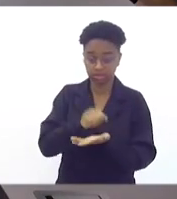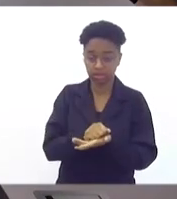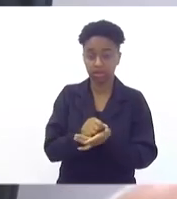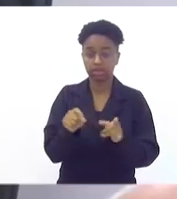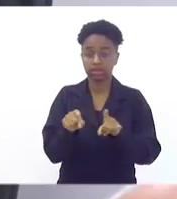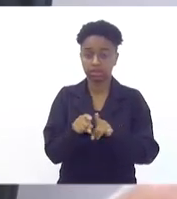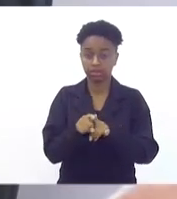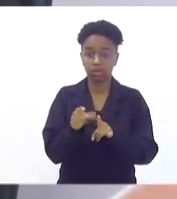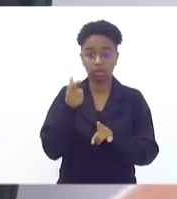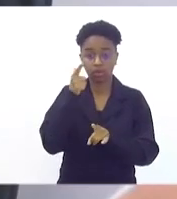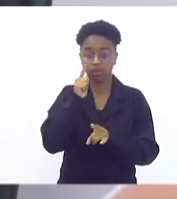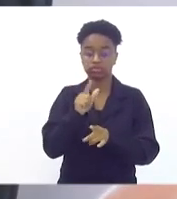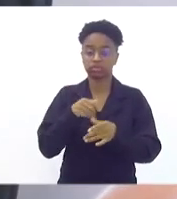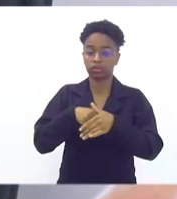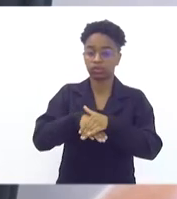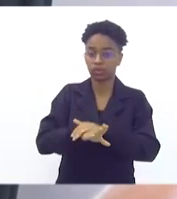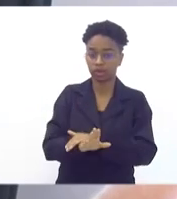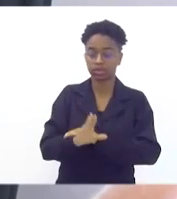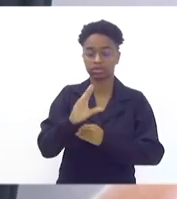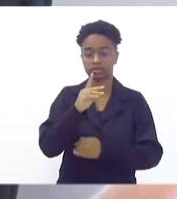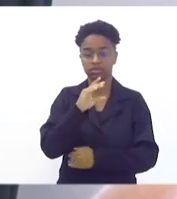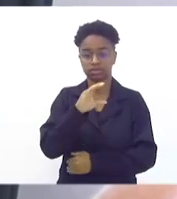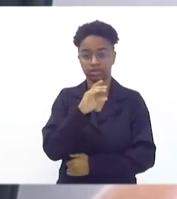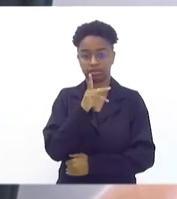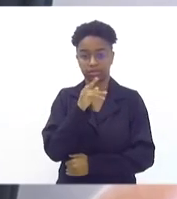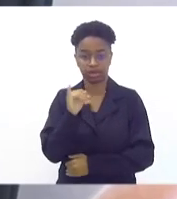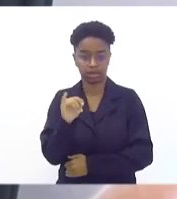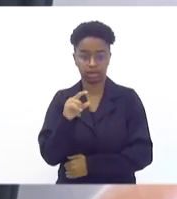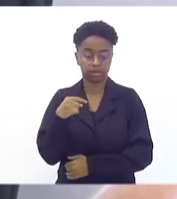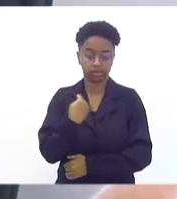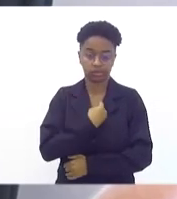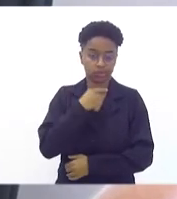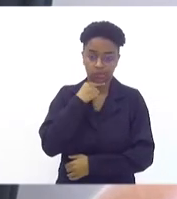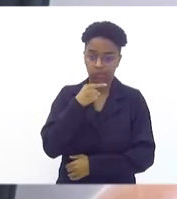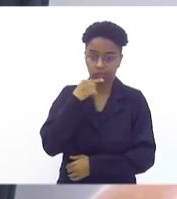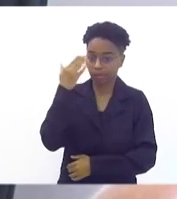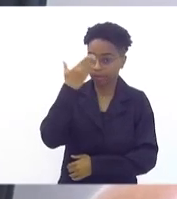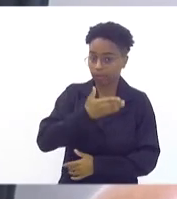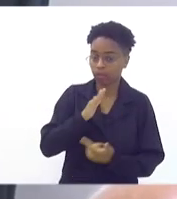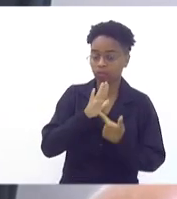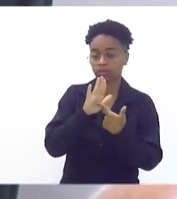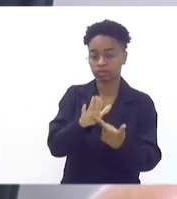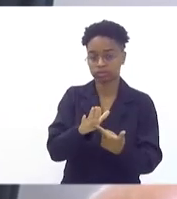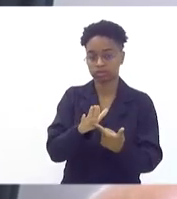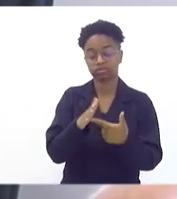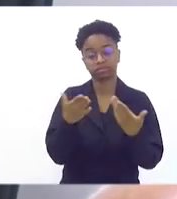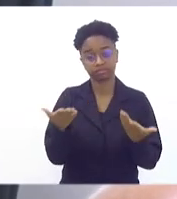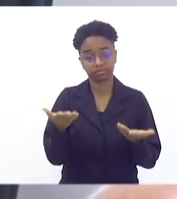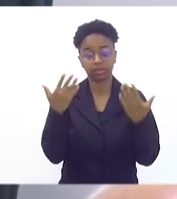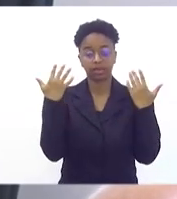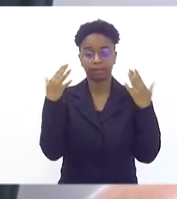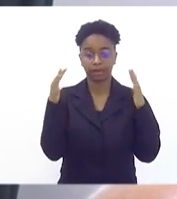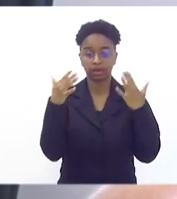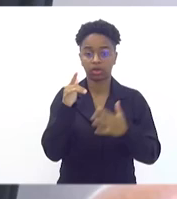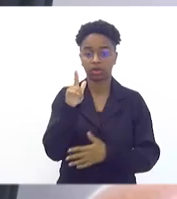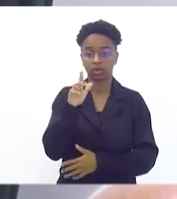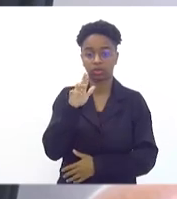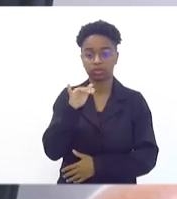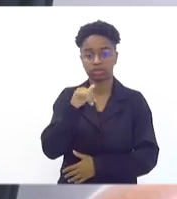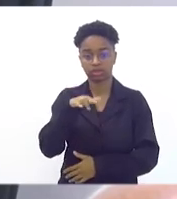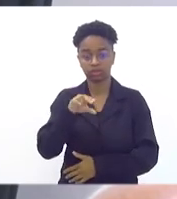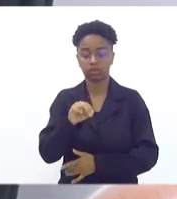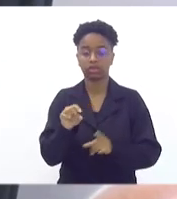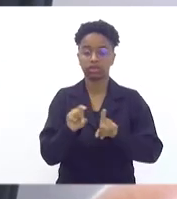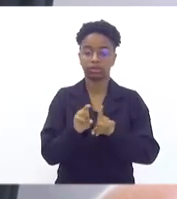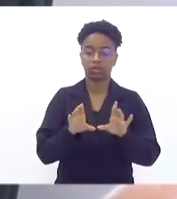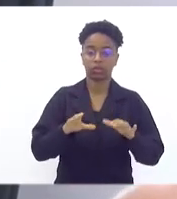essa esse acervo da CPI aí vivo nós não teríamos a comprovação de tudo que aconteceu então parabenizar ao Luciano e toda a técnica